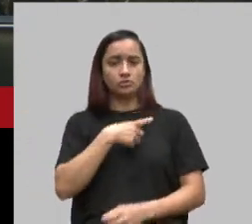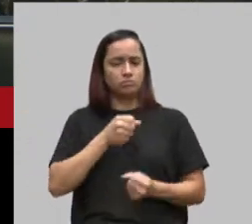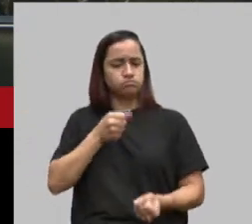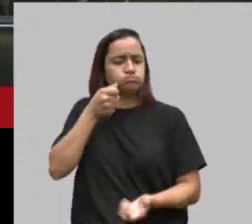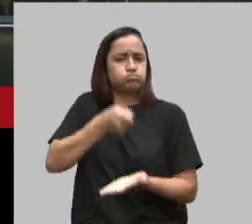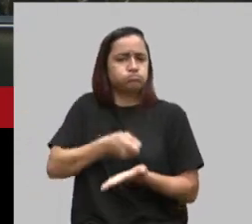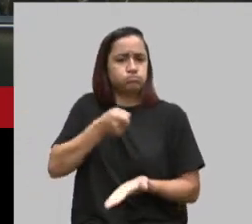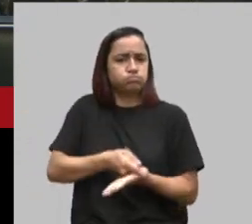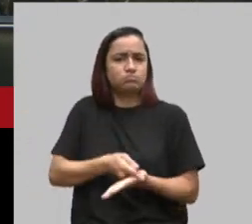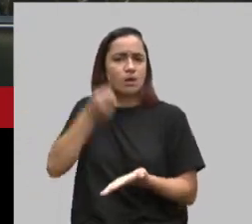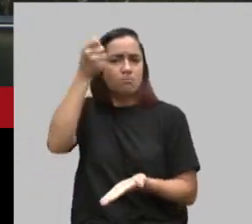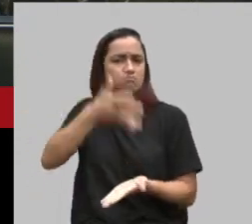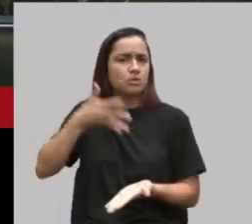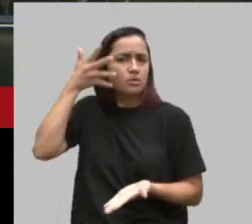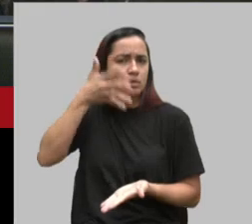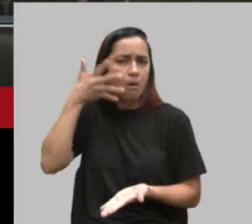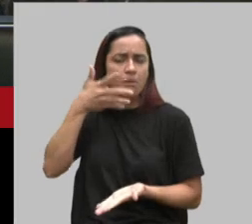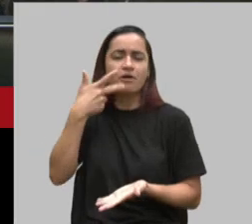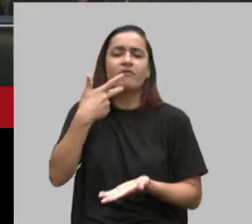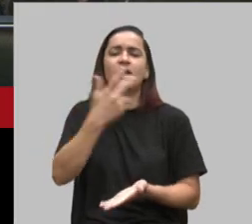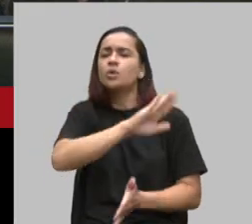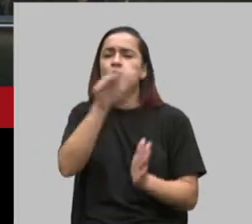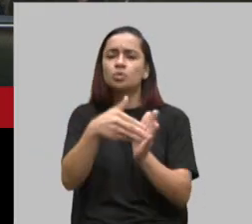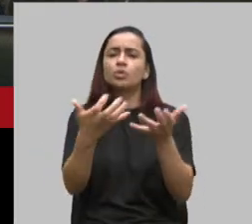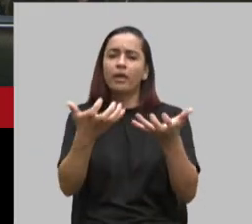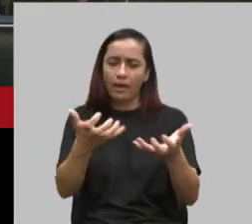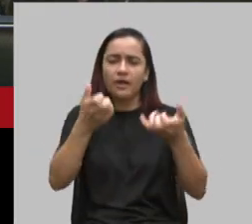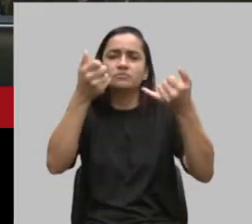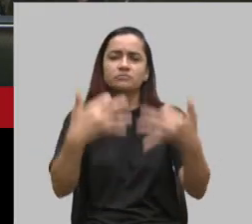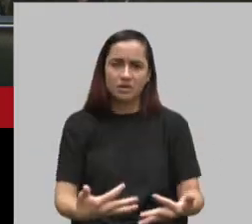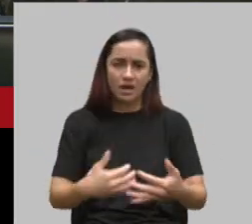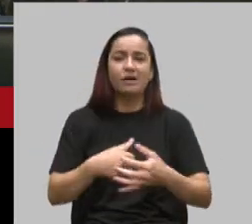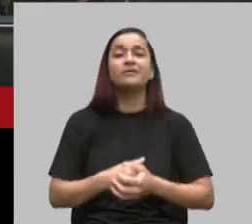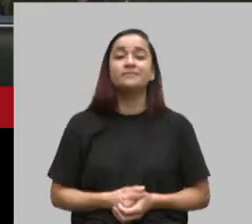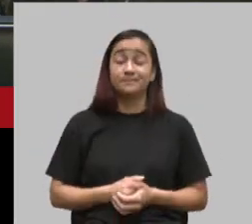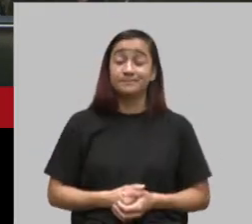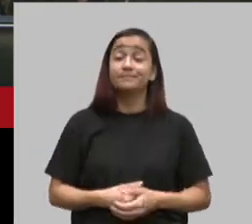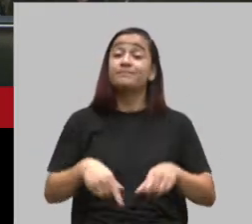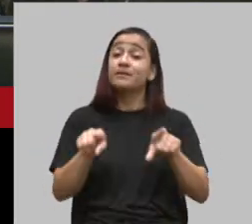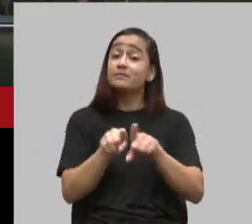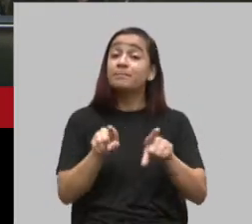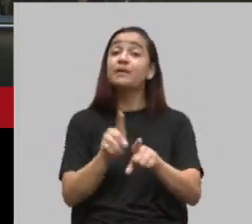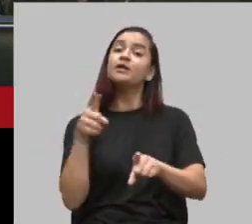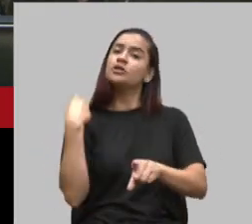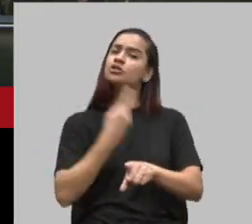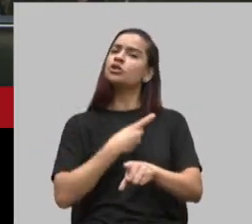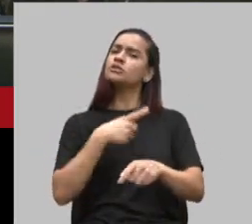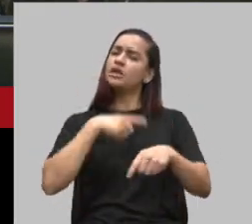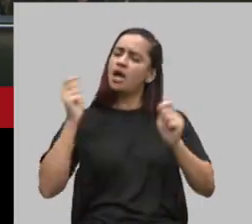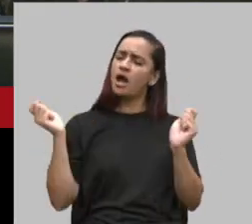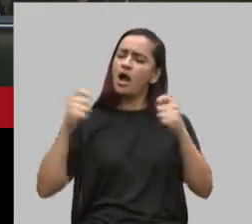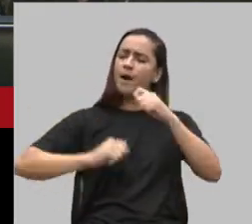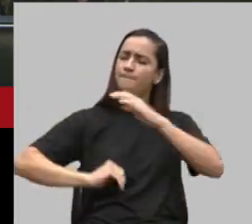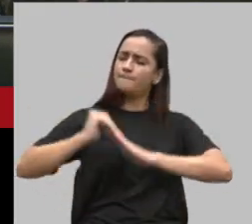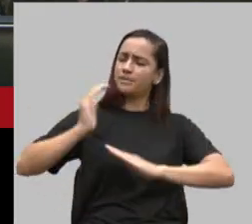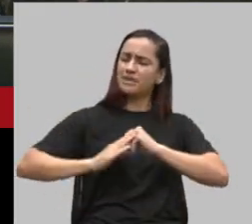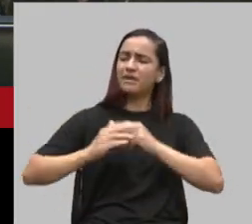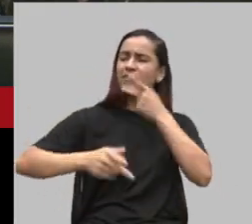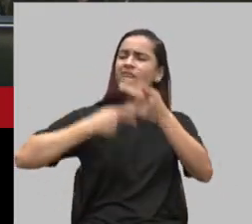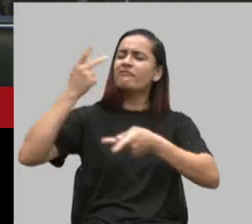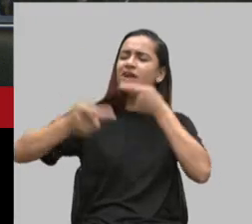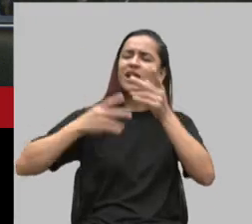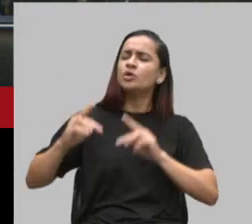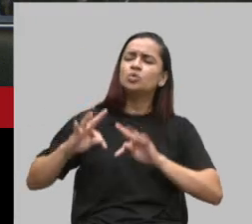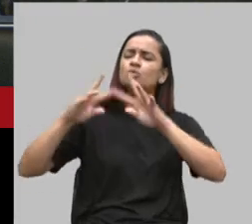dizer tudo aquilo que a gente quer dizer e nós temos a competência de falar sobre tudo o que a gente quiser